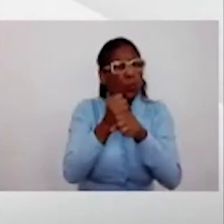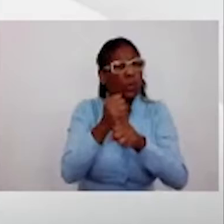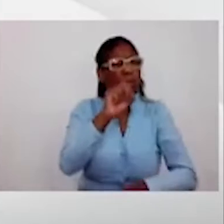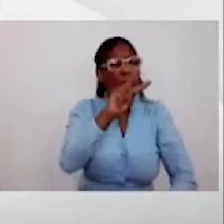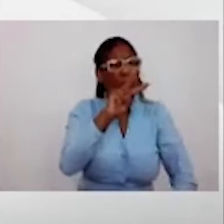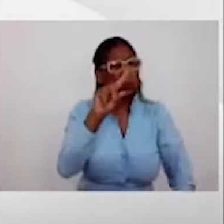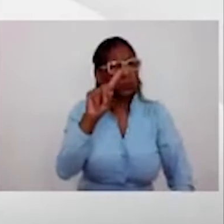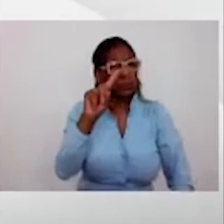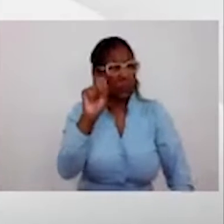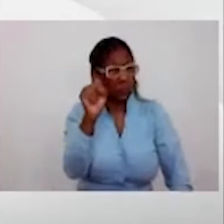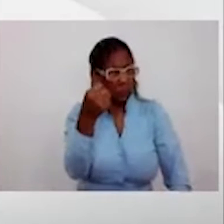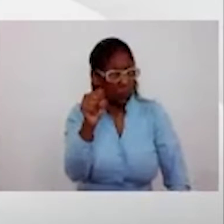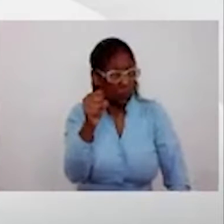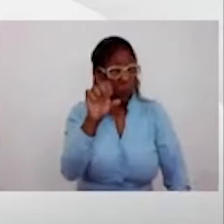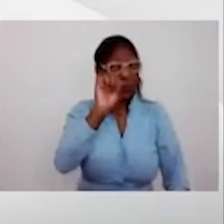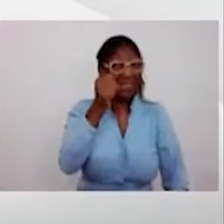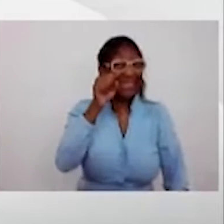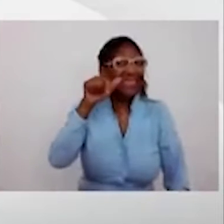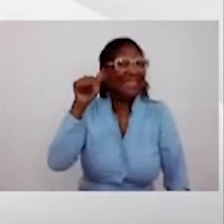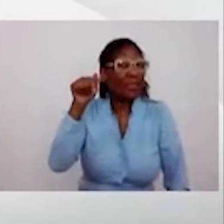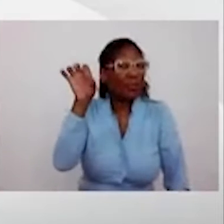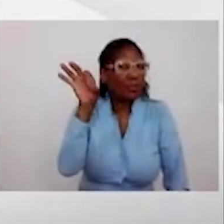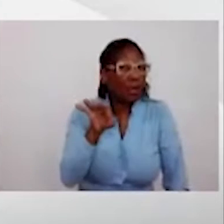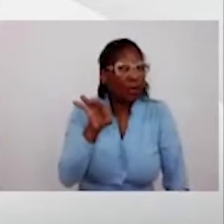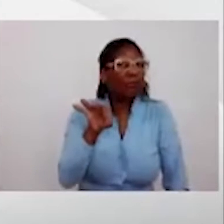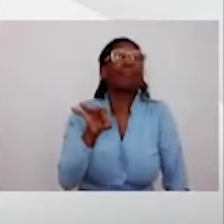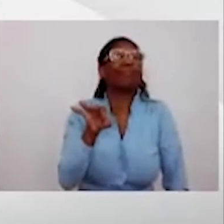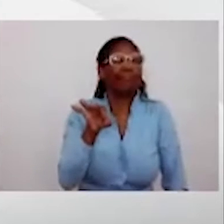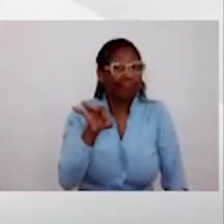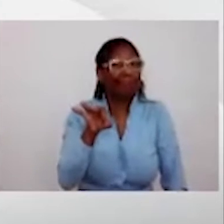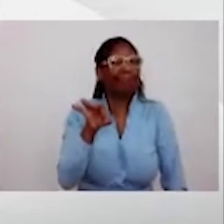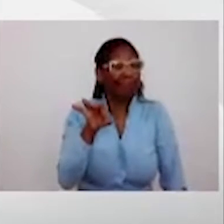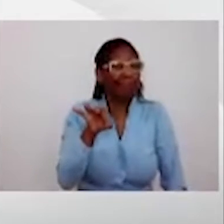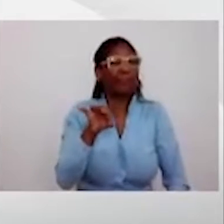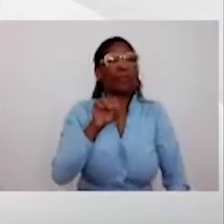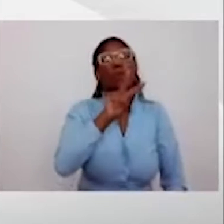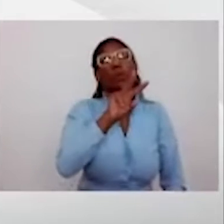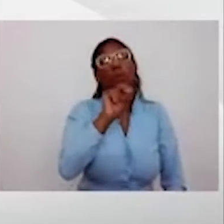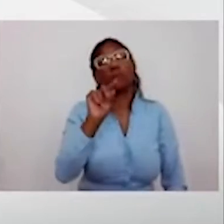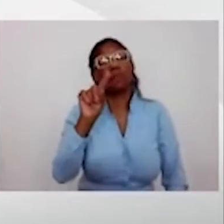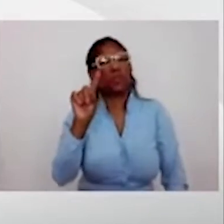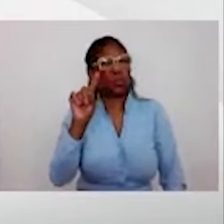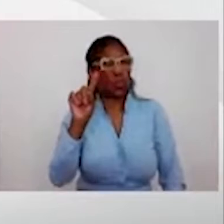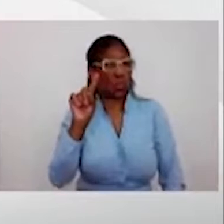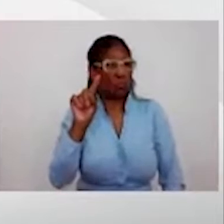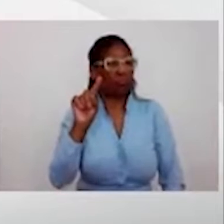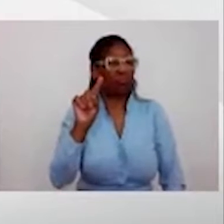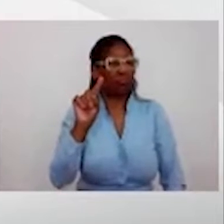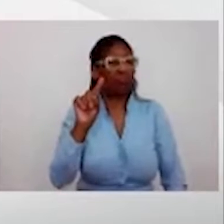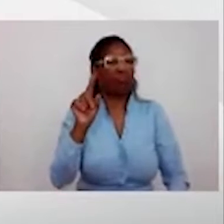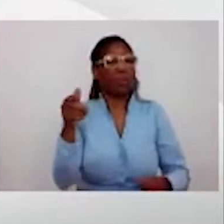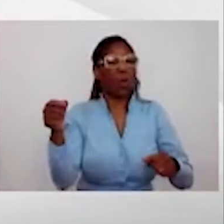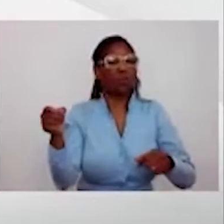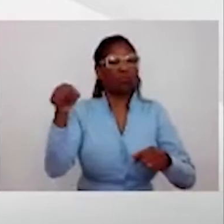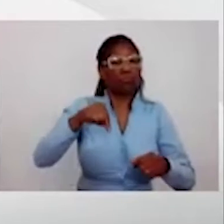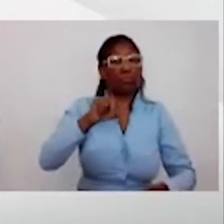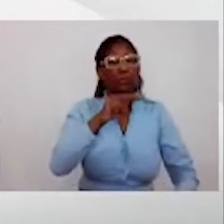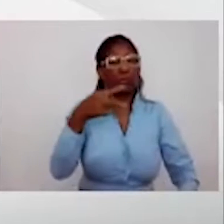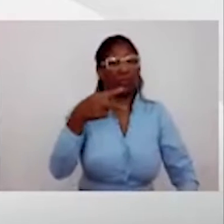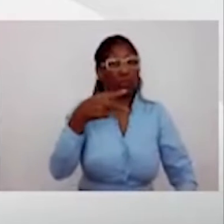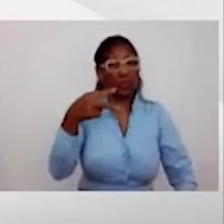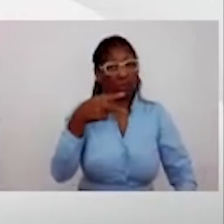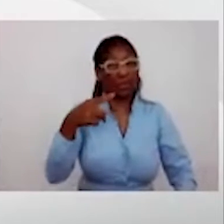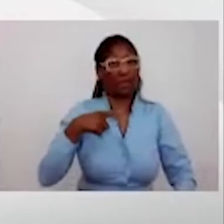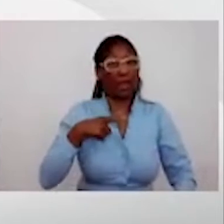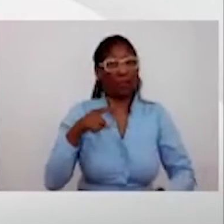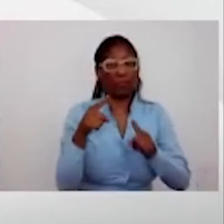de 87%. E em relação a 2021 para 2022, 83%. Tivemos